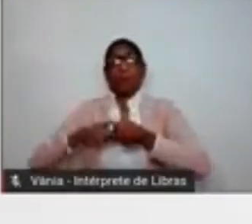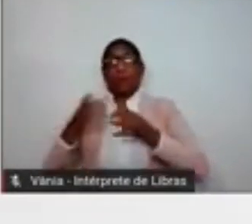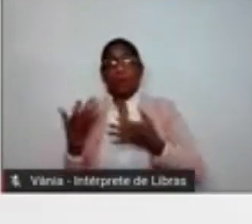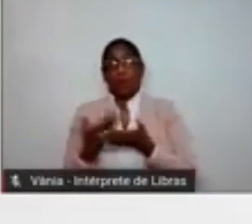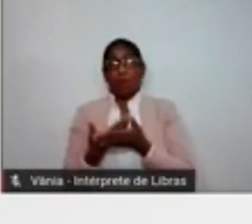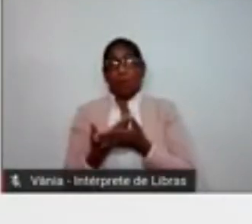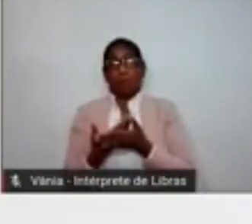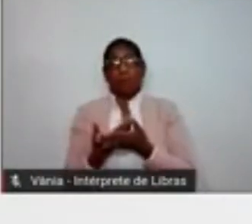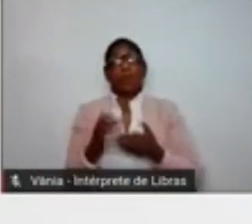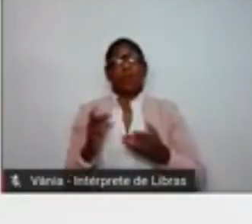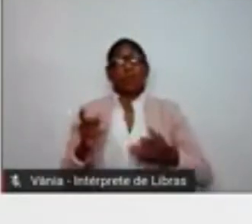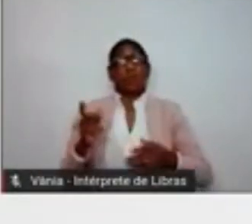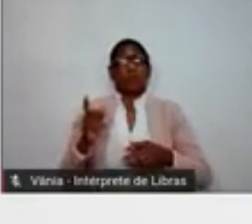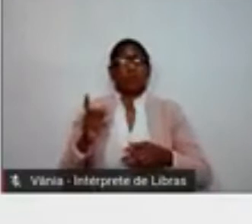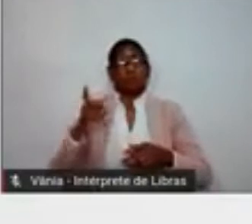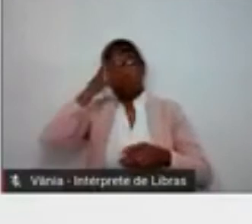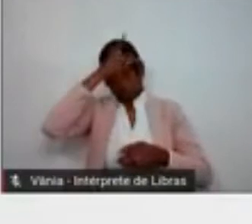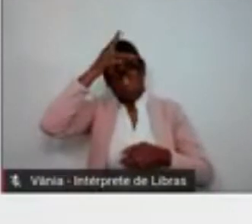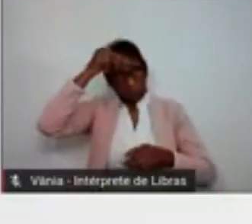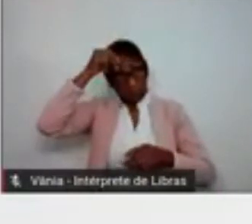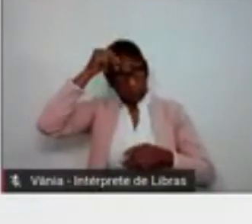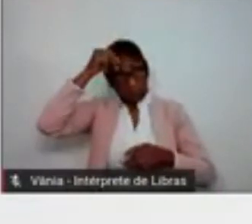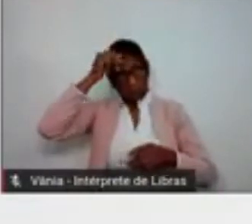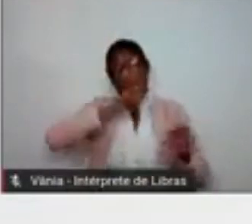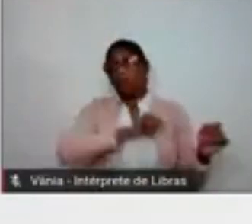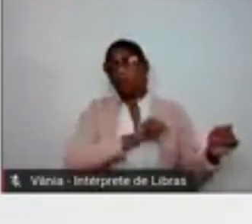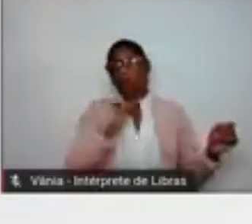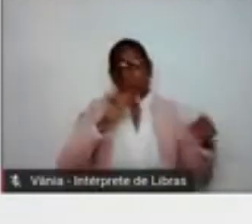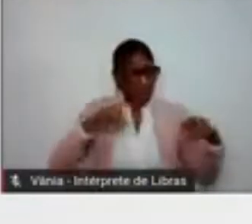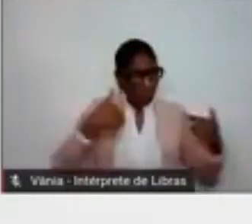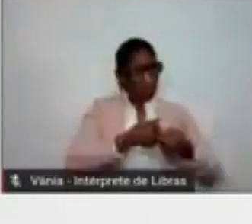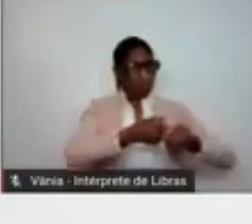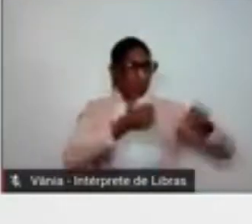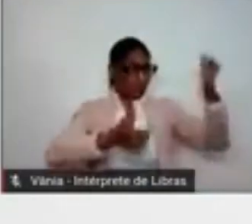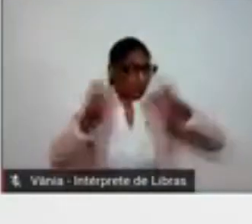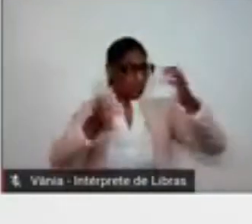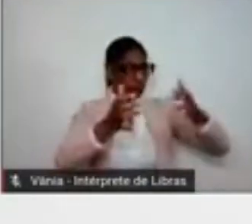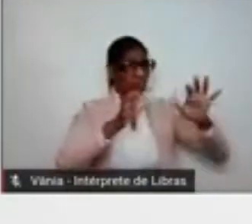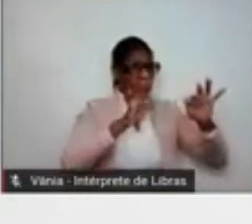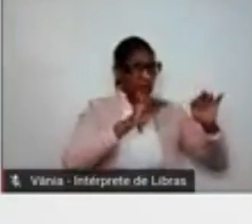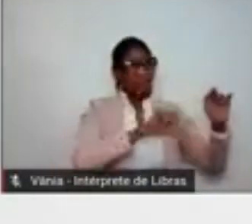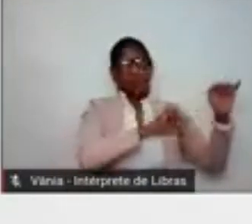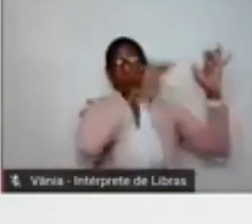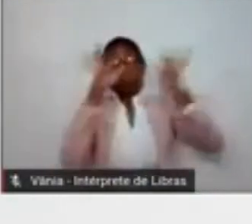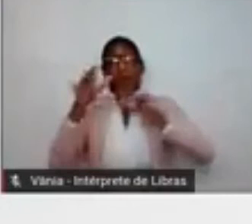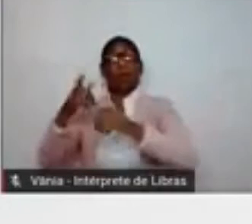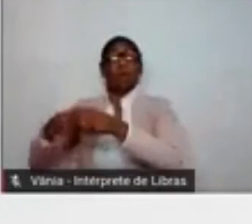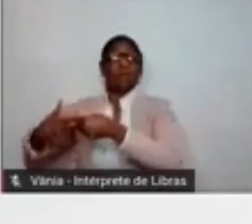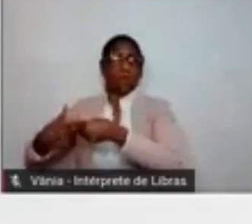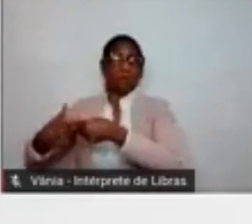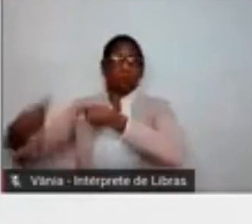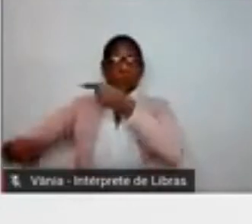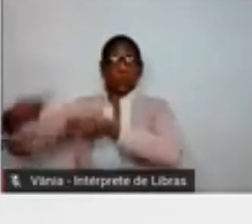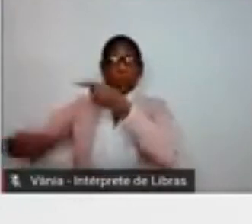organizem, vamos conversar com o nosso comitê científico ainda sobre isso, tem protocolos,